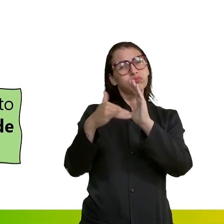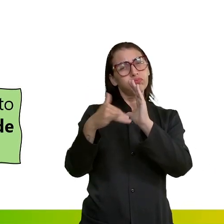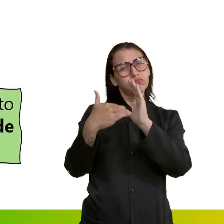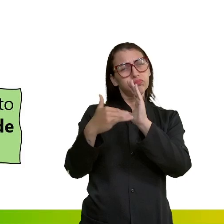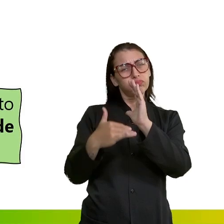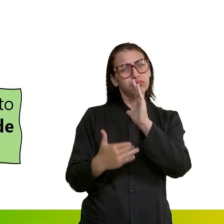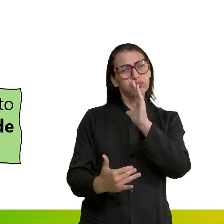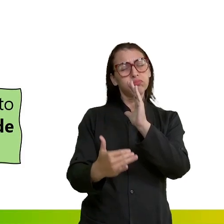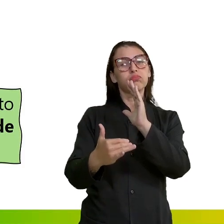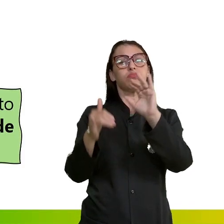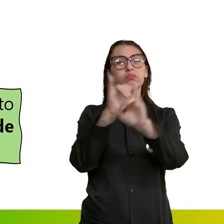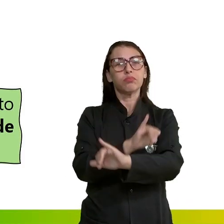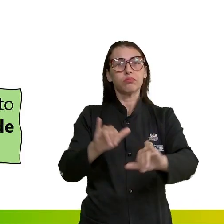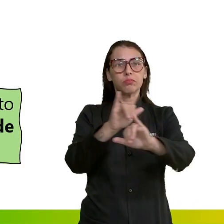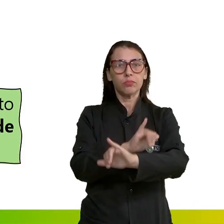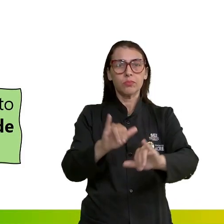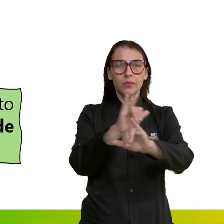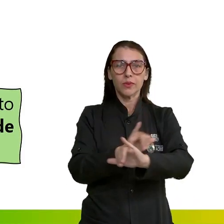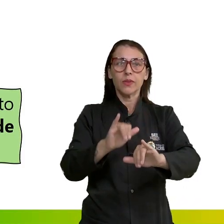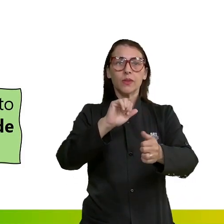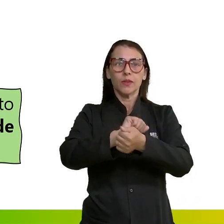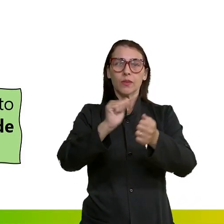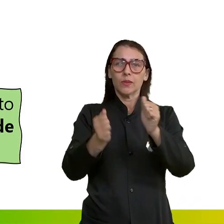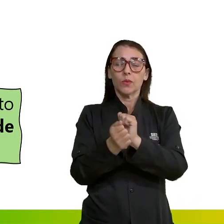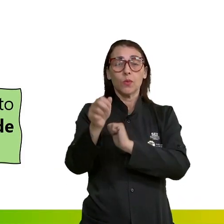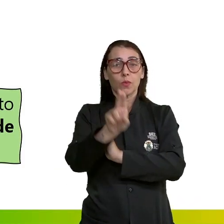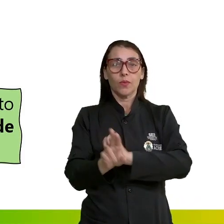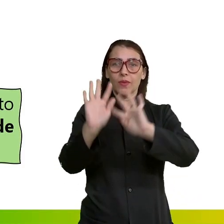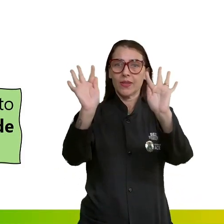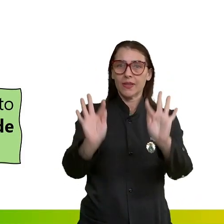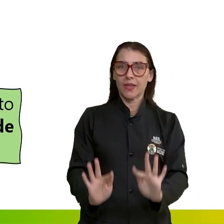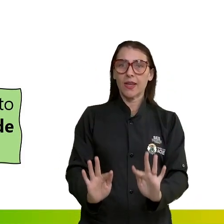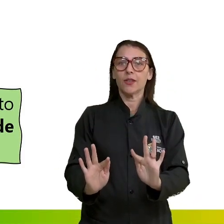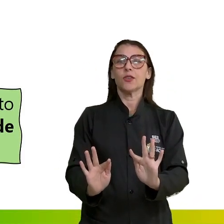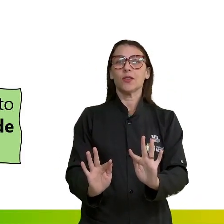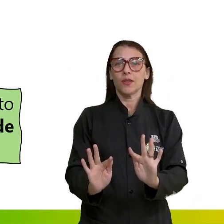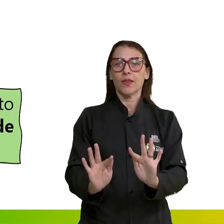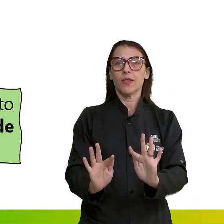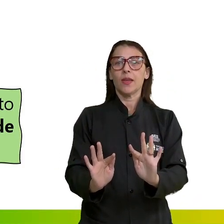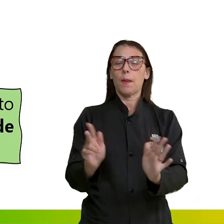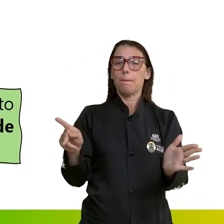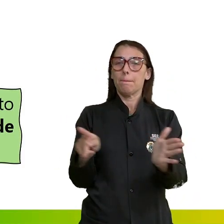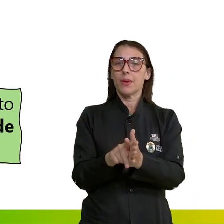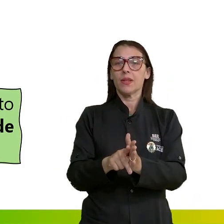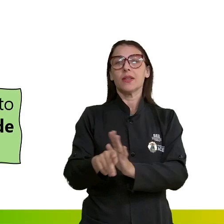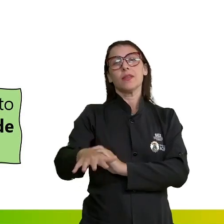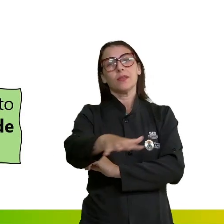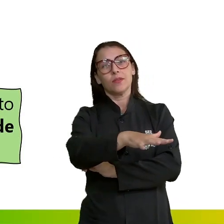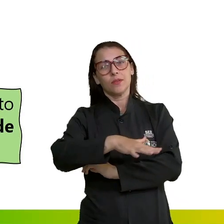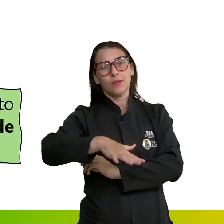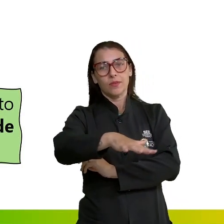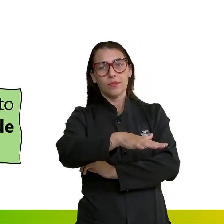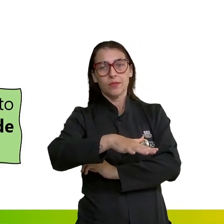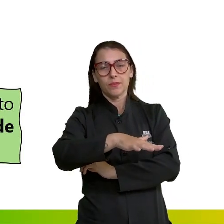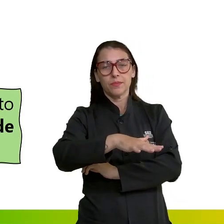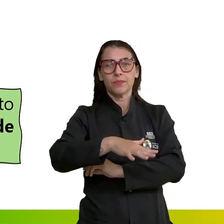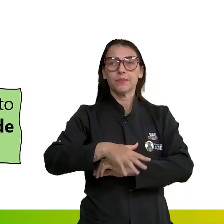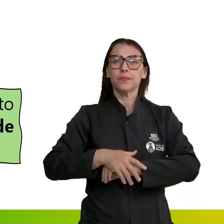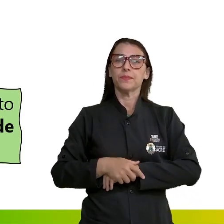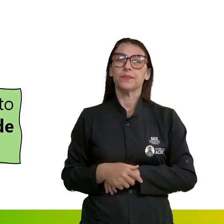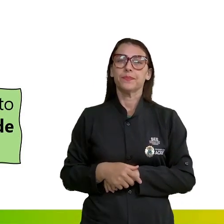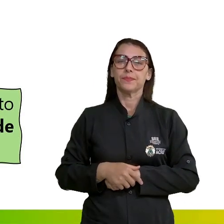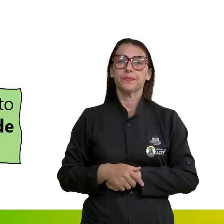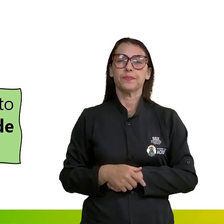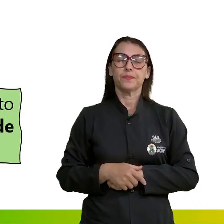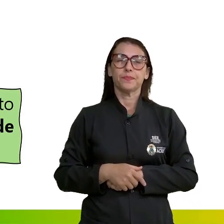mensagens publicitárias que associam o consumo à felicidade, status e mesmo